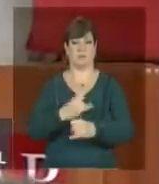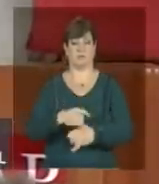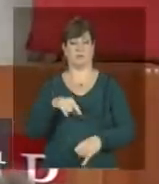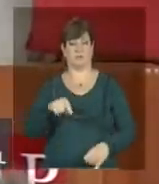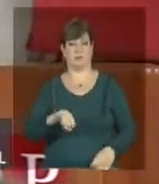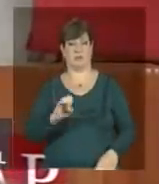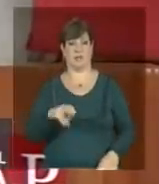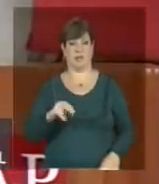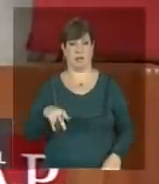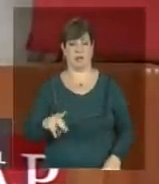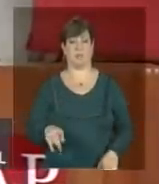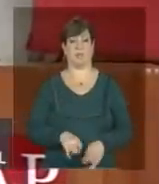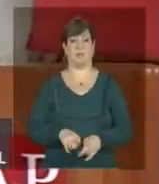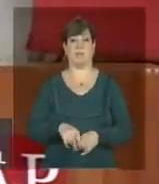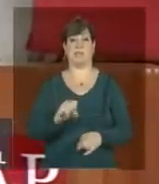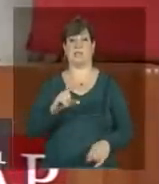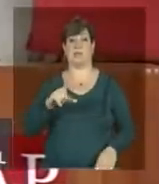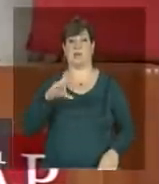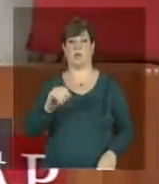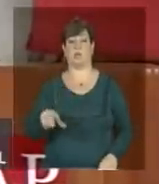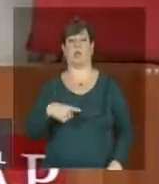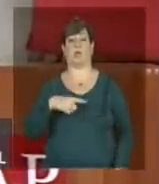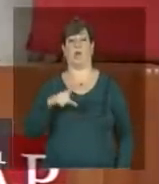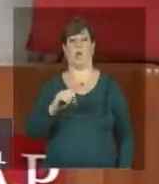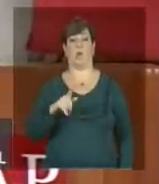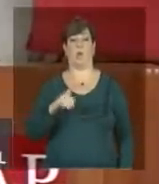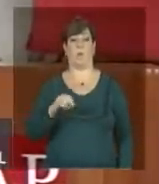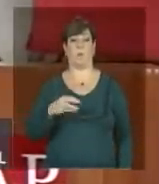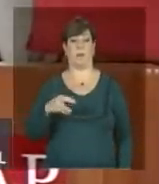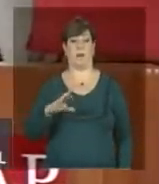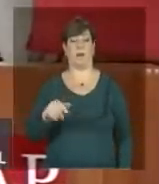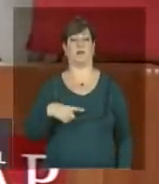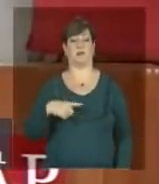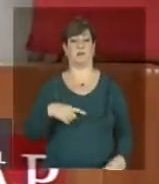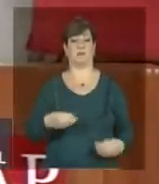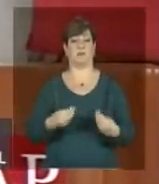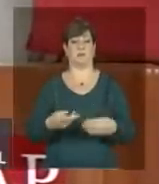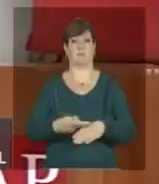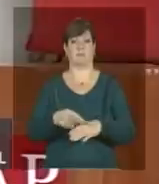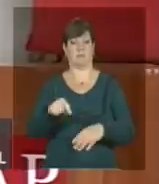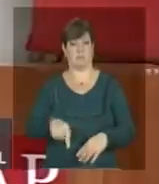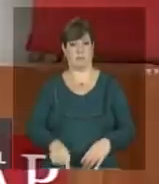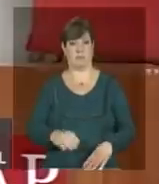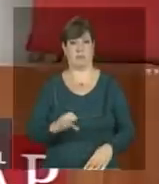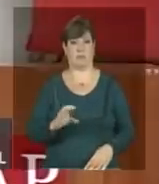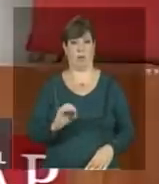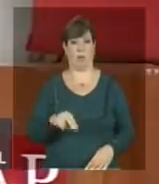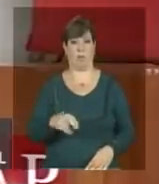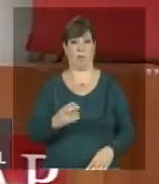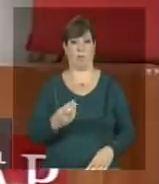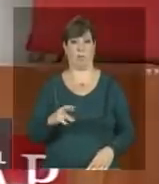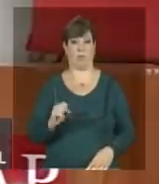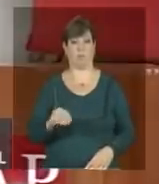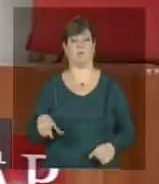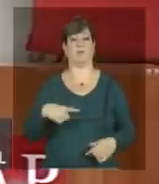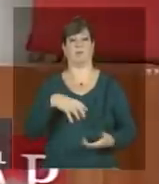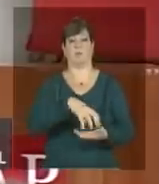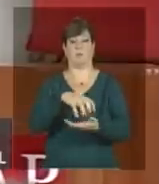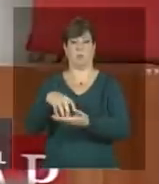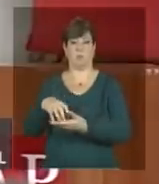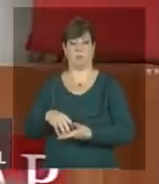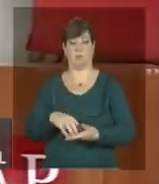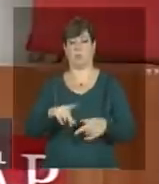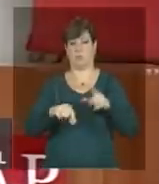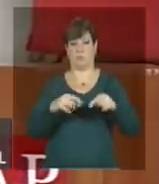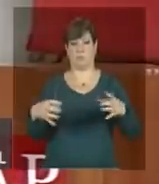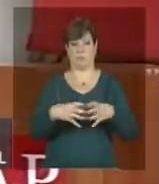selo Inovação, uma logomarca que certifica a premiação no concurso Inovação. As equipes classificadas do